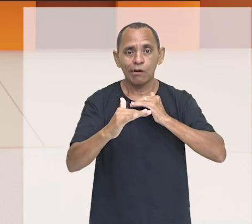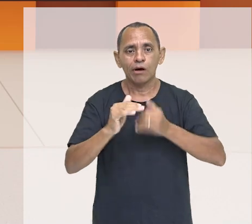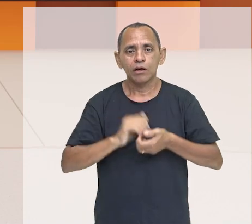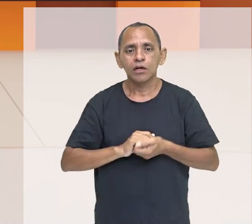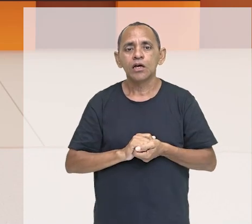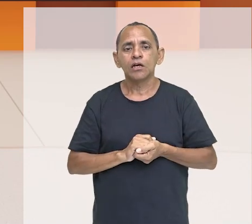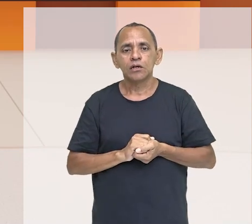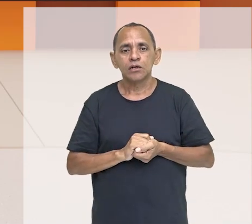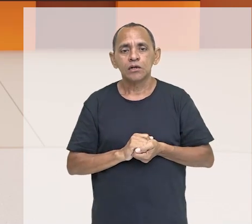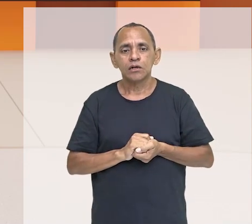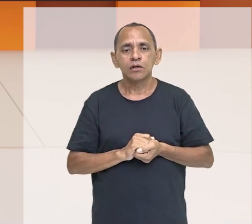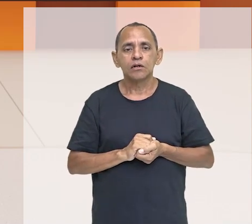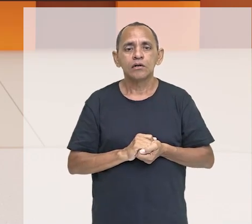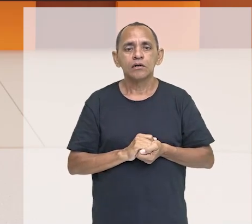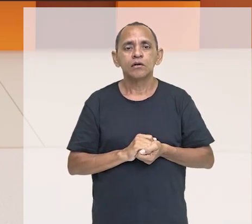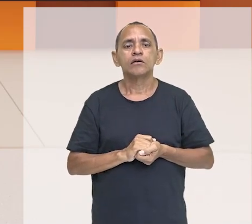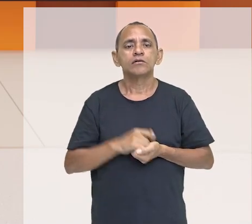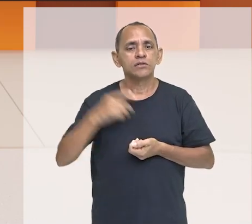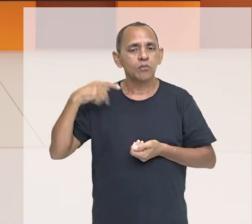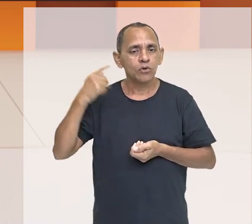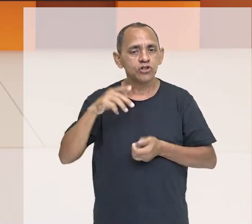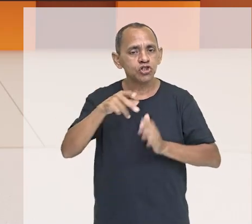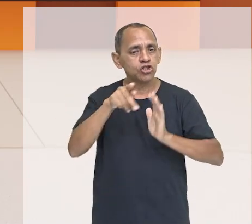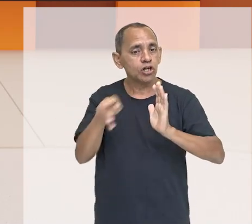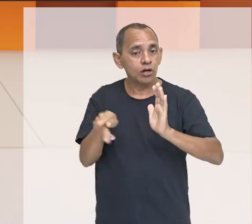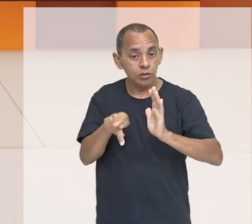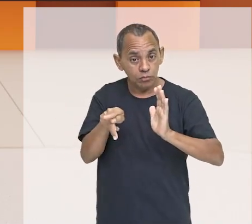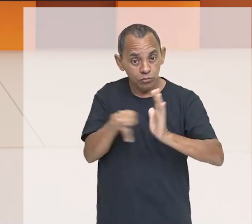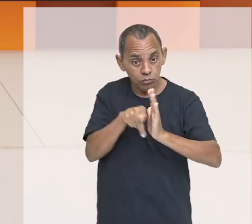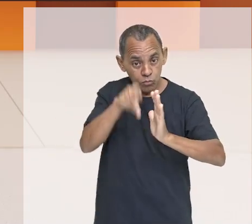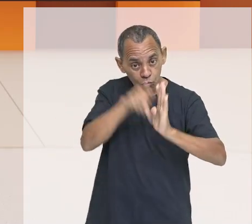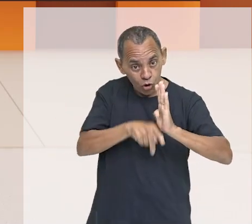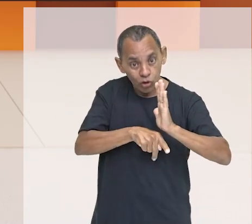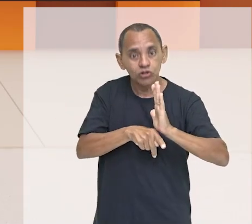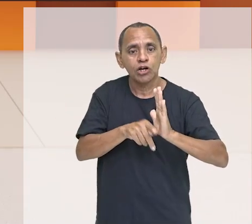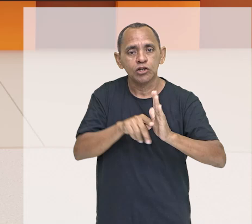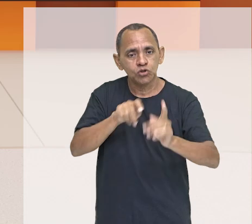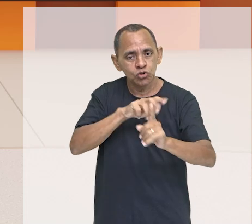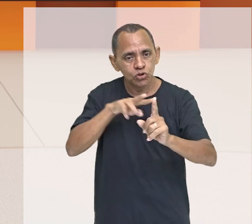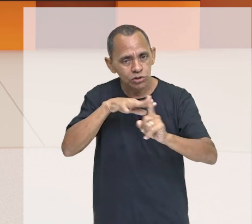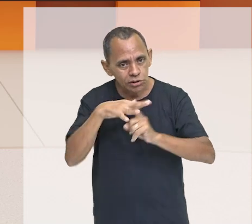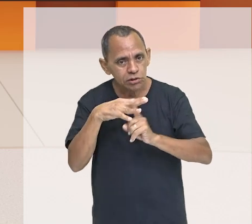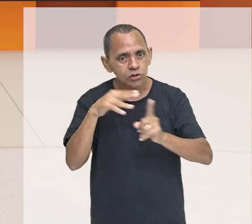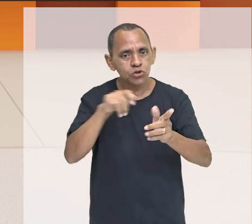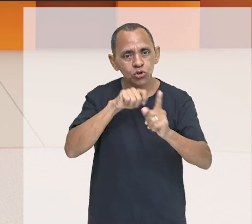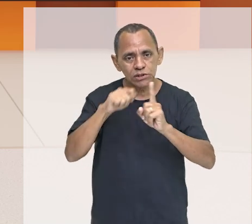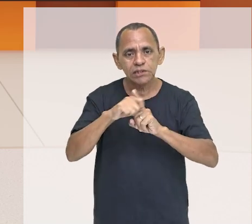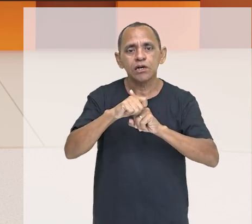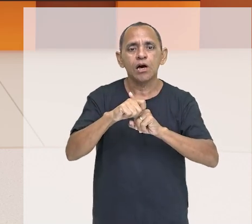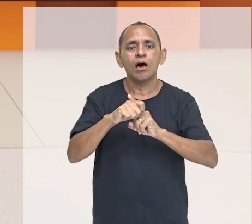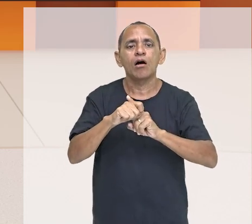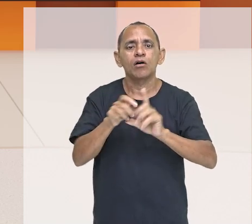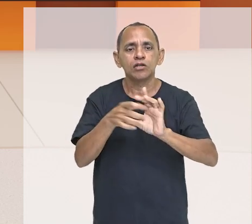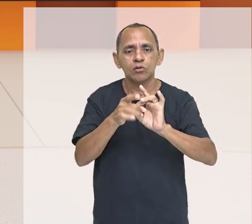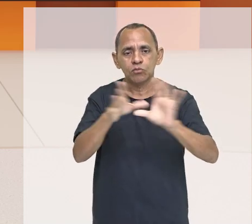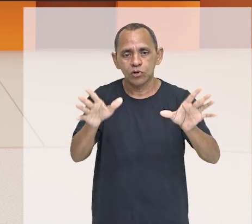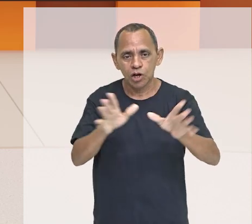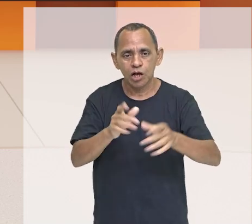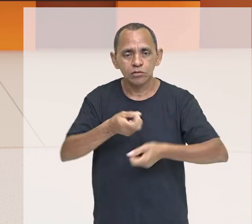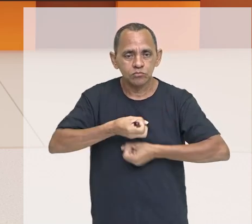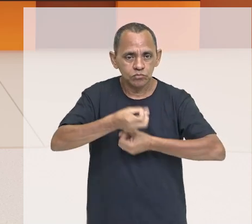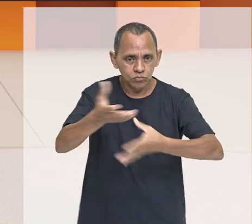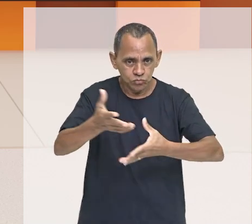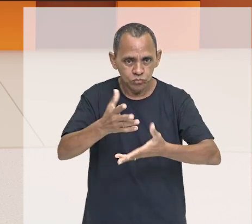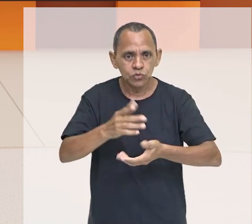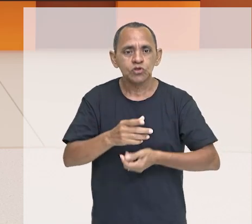Estado, na política, projeto social-democrática, investimento e distribuição de renda a serviço